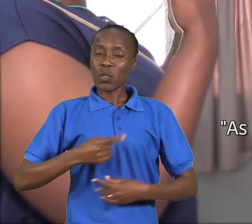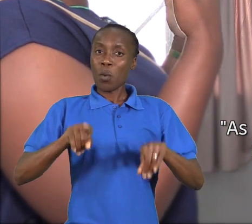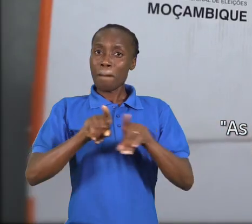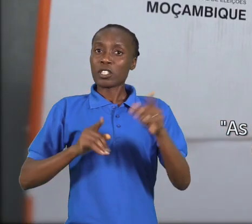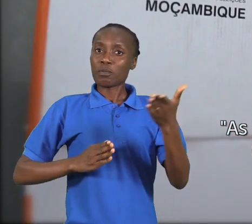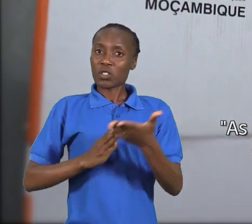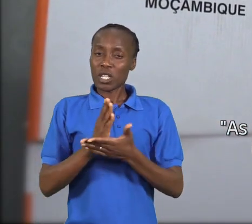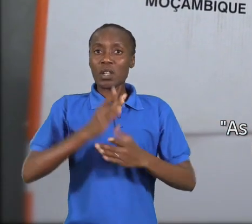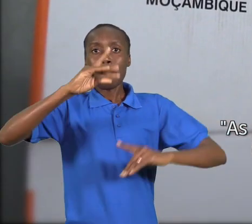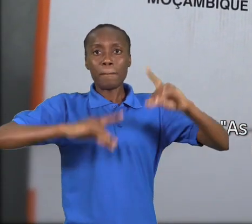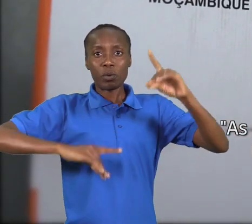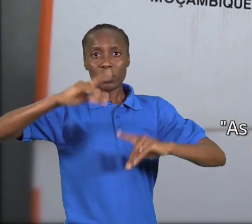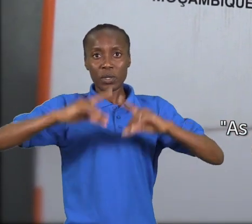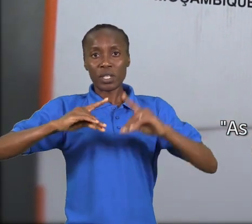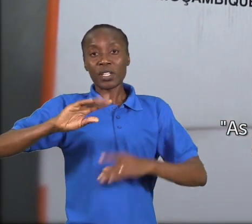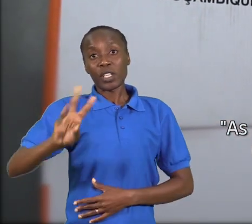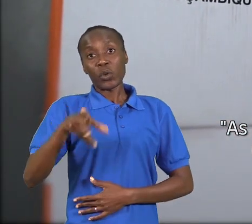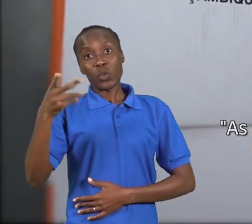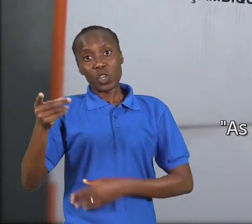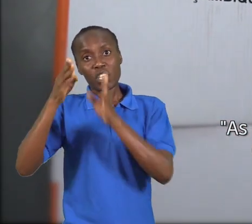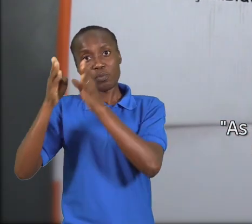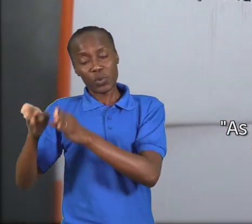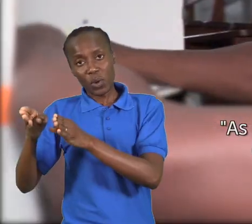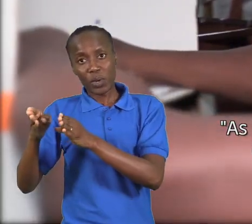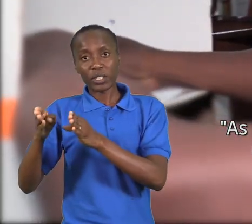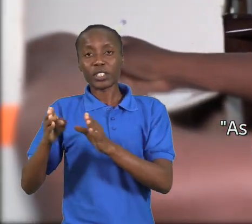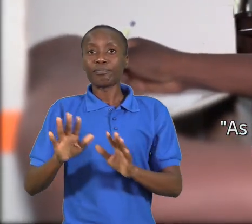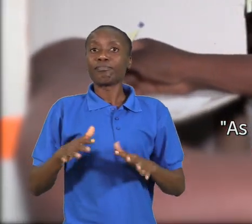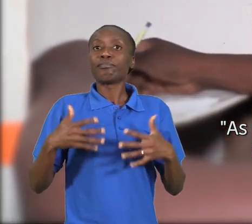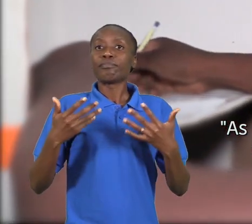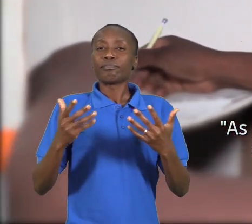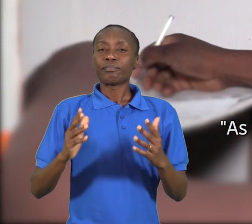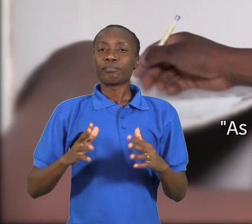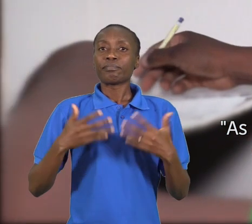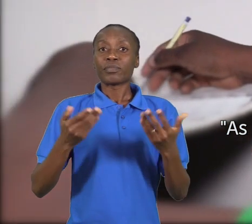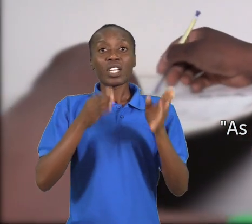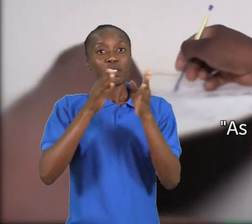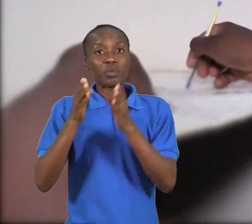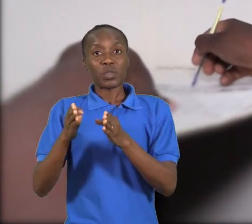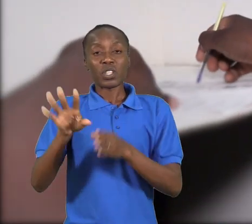deficiência gozam dos mesmos direitos políticos que os restantes cidadãos.